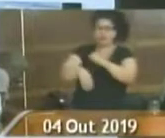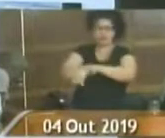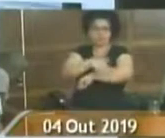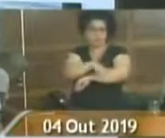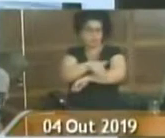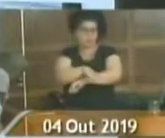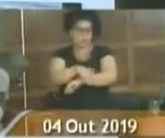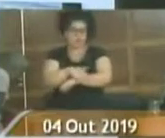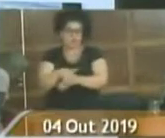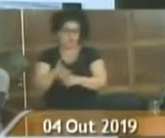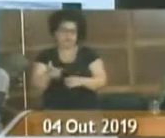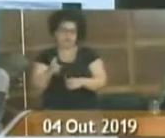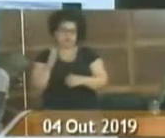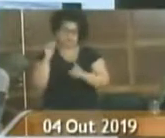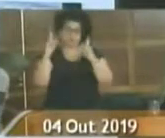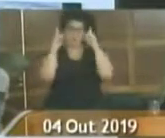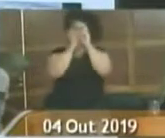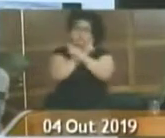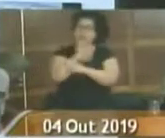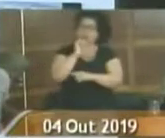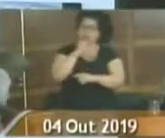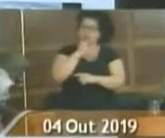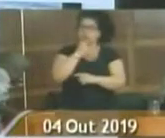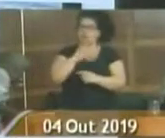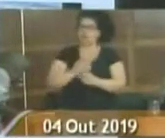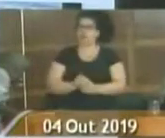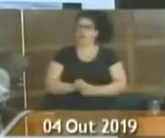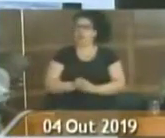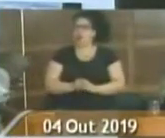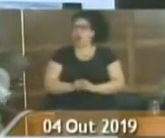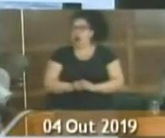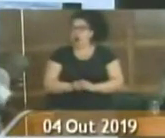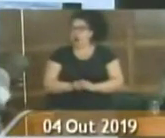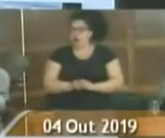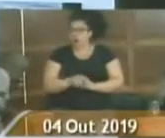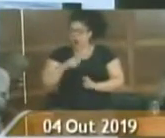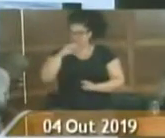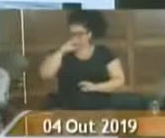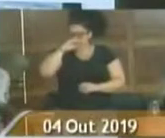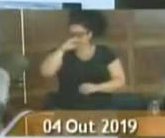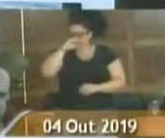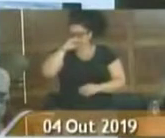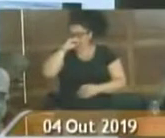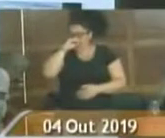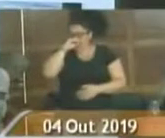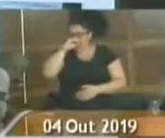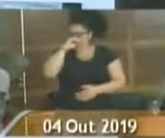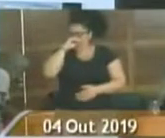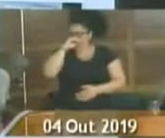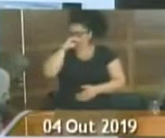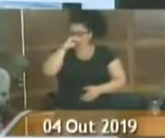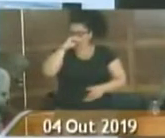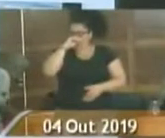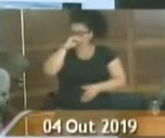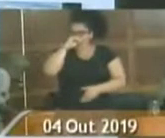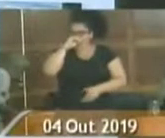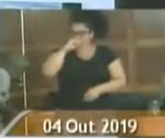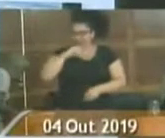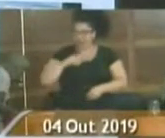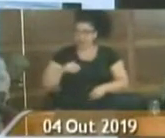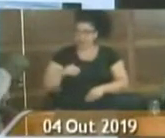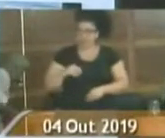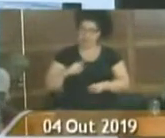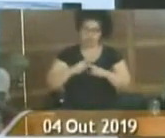vivem na rua. E ele sofre psicologicamente também, porque ele não tem mais aquela família e aquele